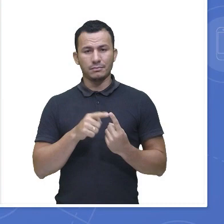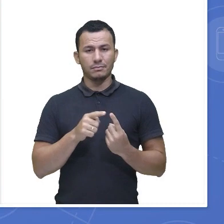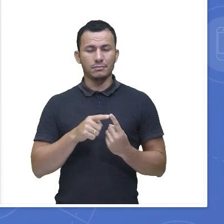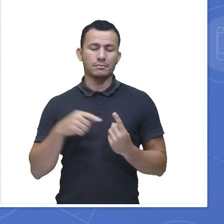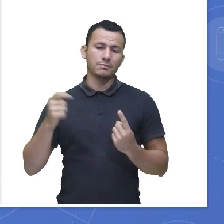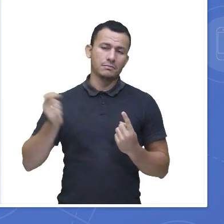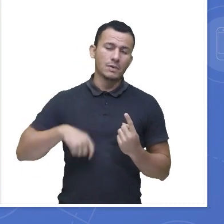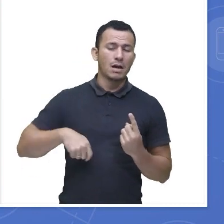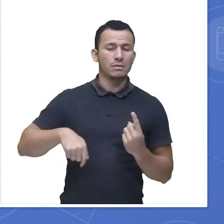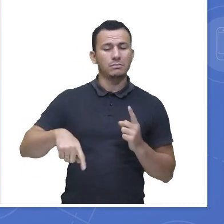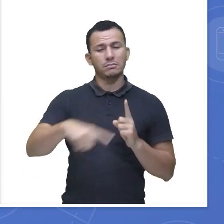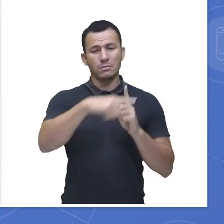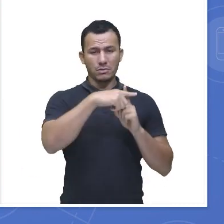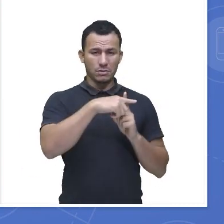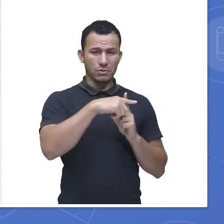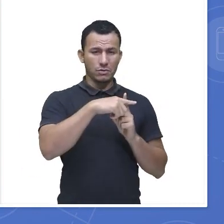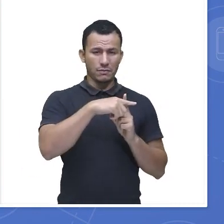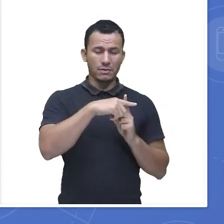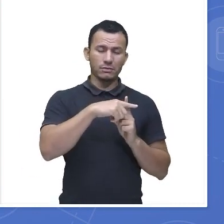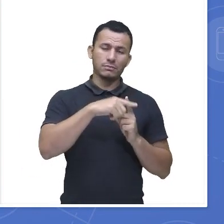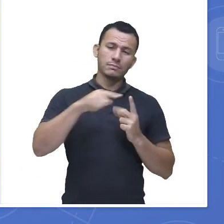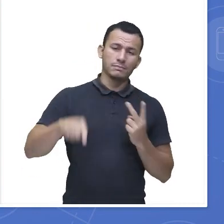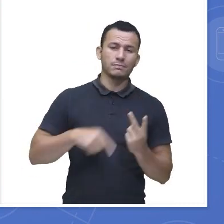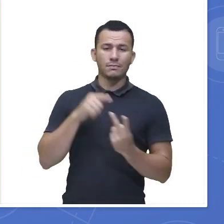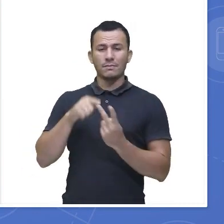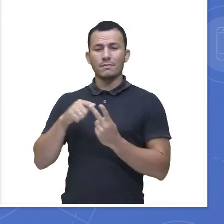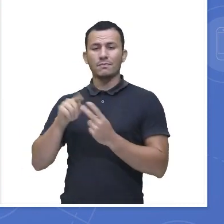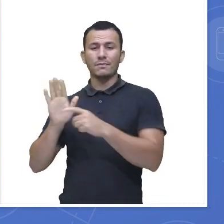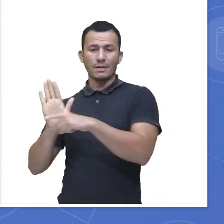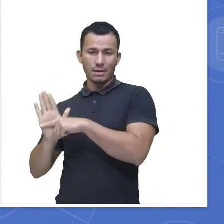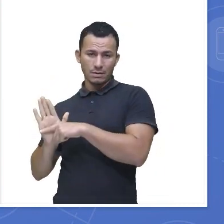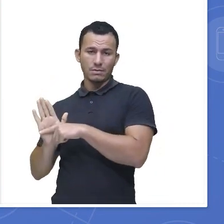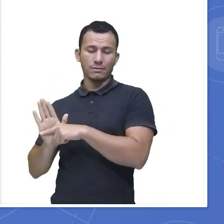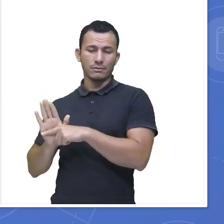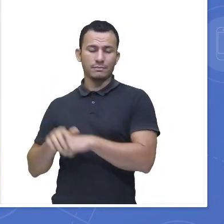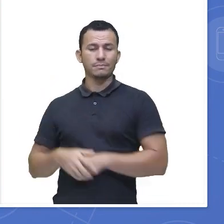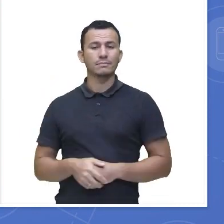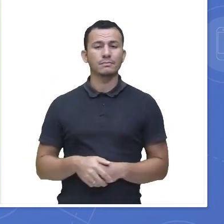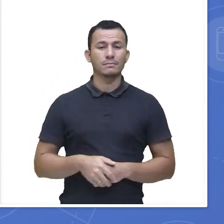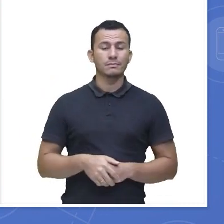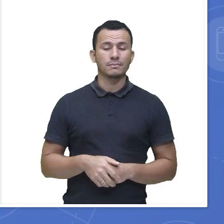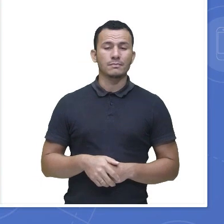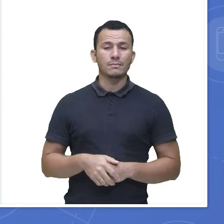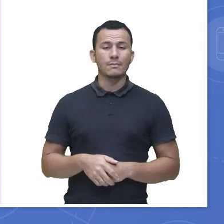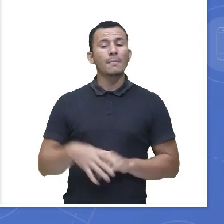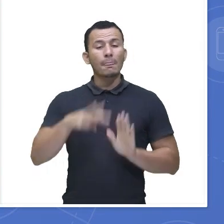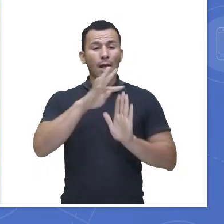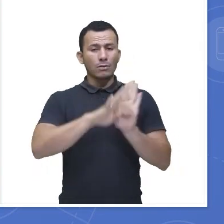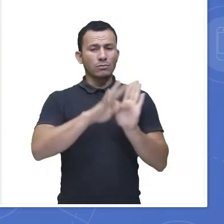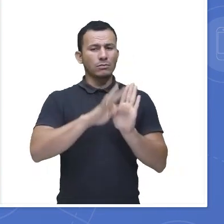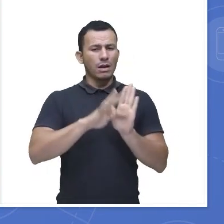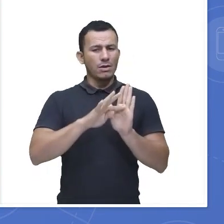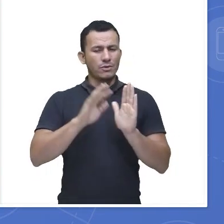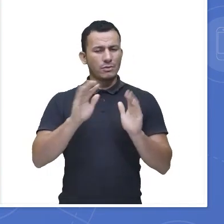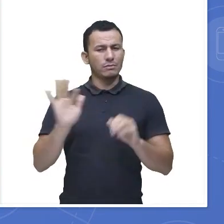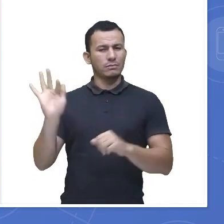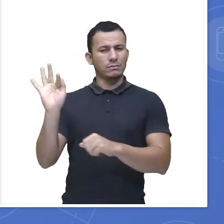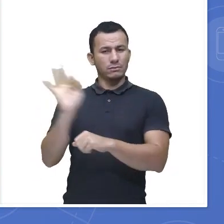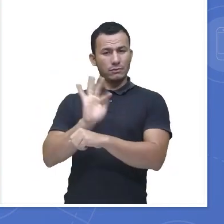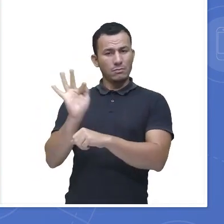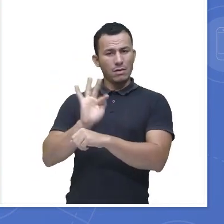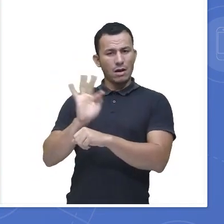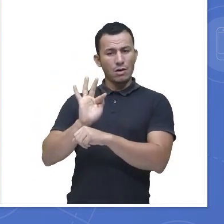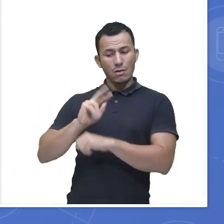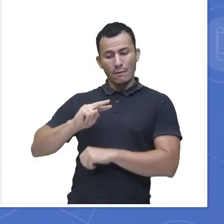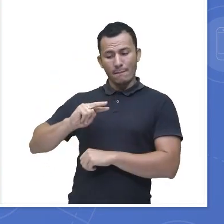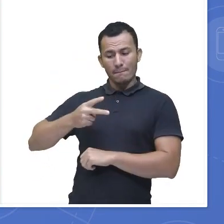ser positiva e numa outra situação ela pode ser negativa. Então, preste atenção, num texto formal, a